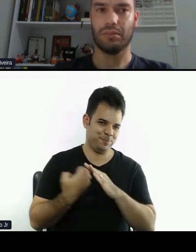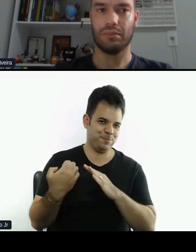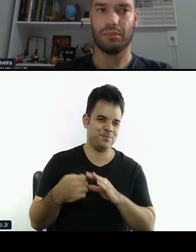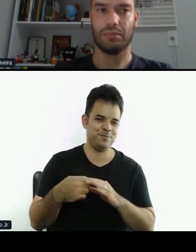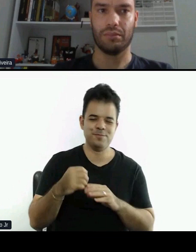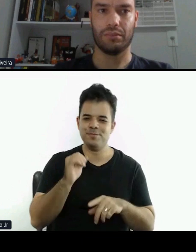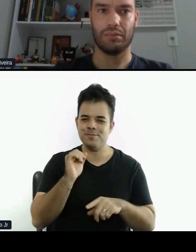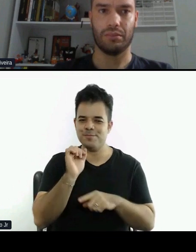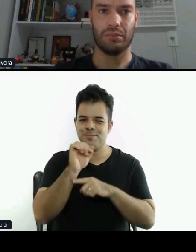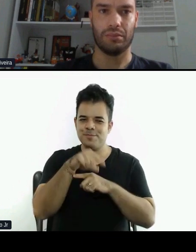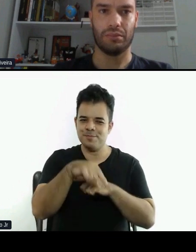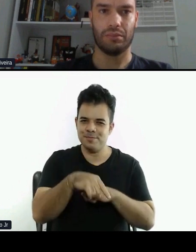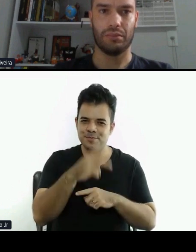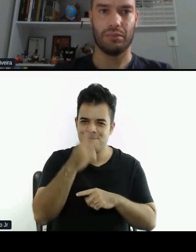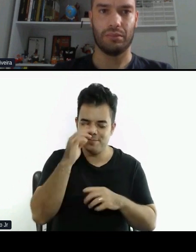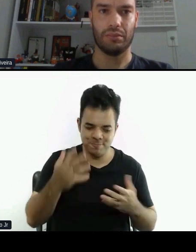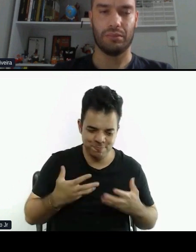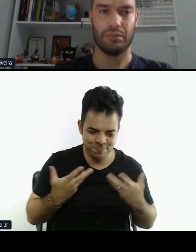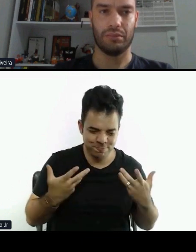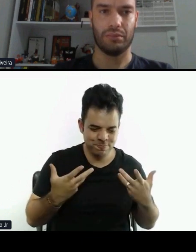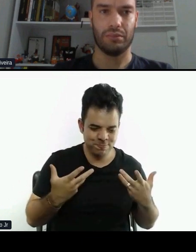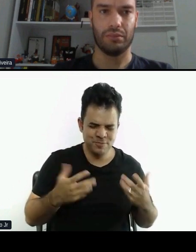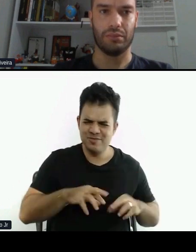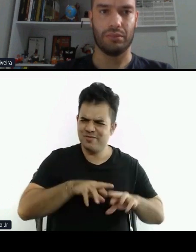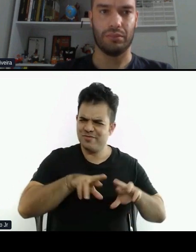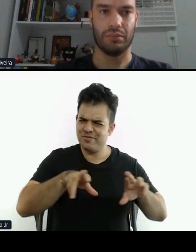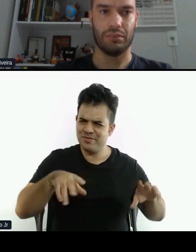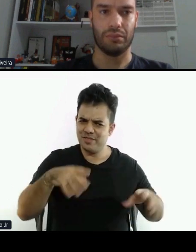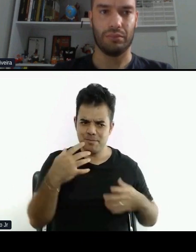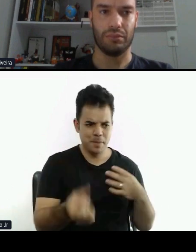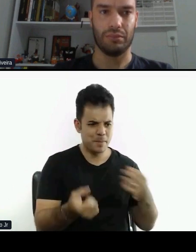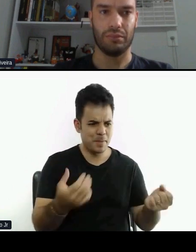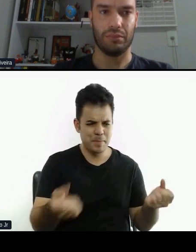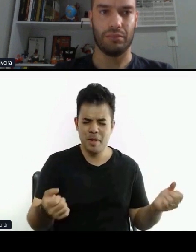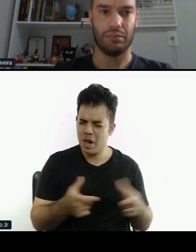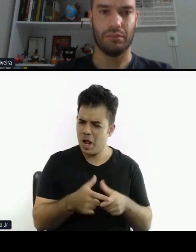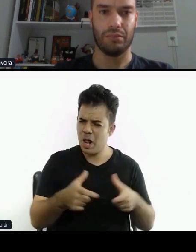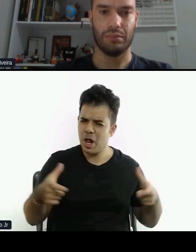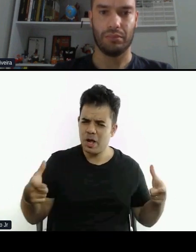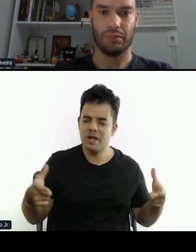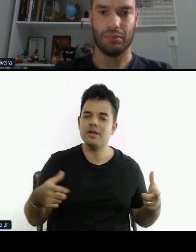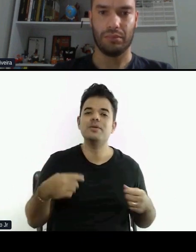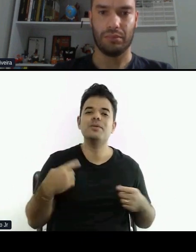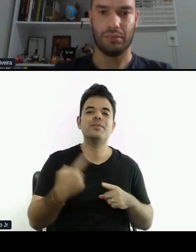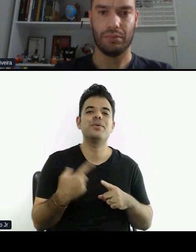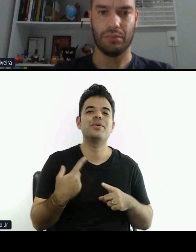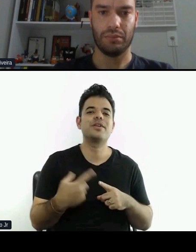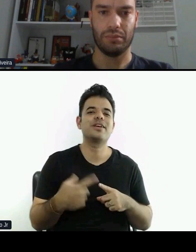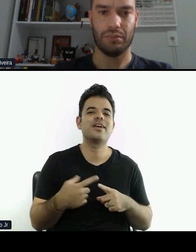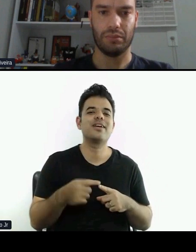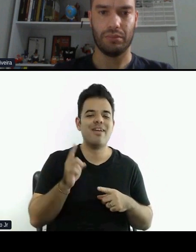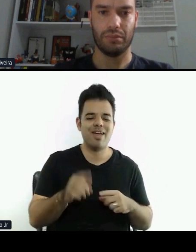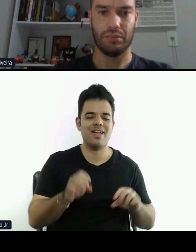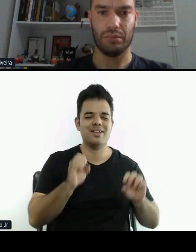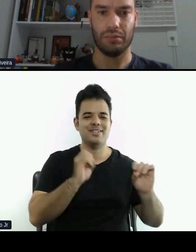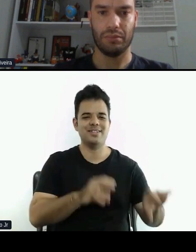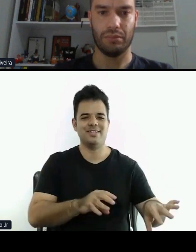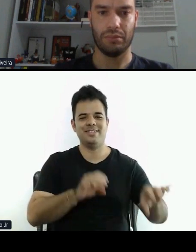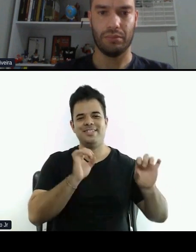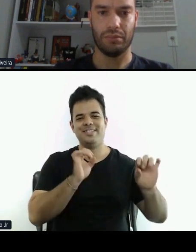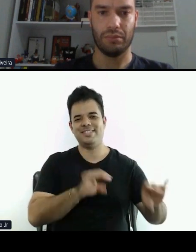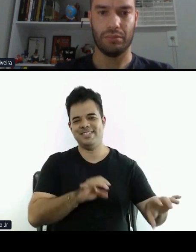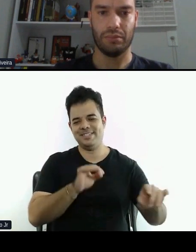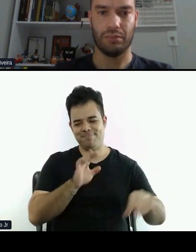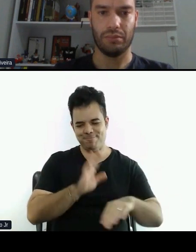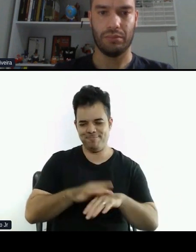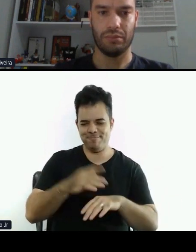deu muitos frutos, mas a partir de quê? Da educação, como você bem colocou, Zuleika. Então, tem não só